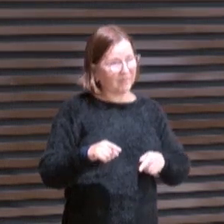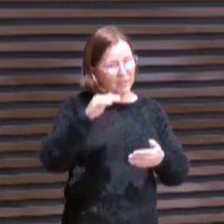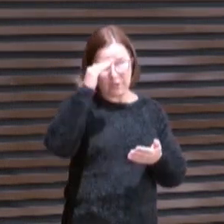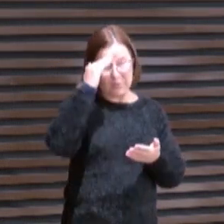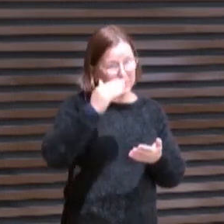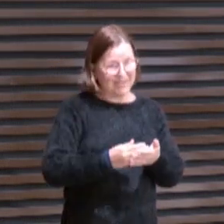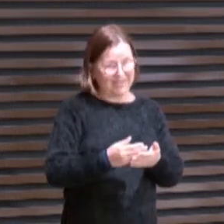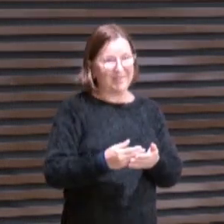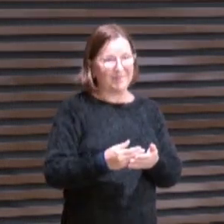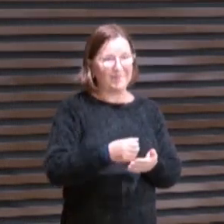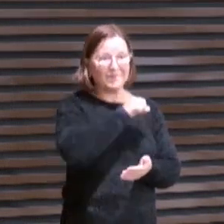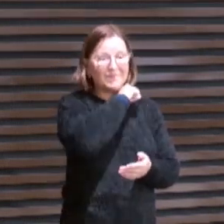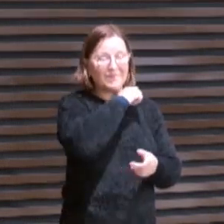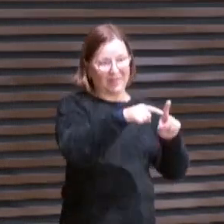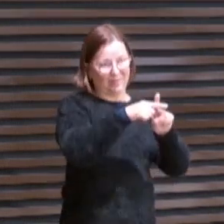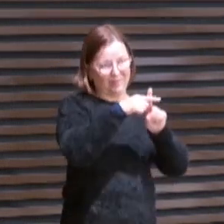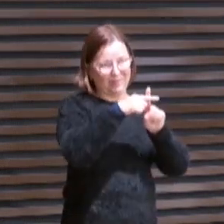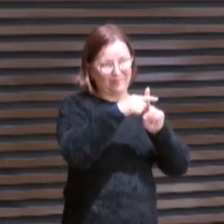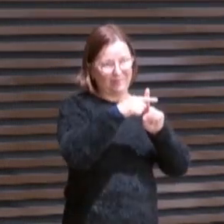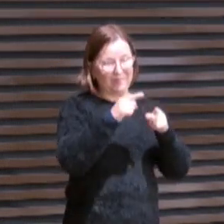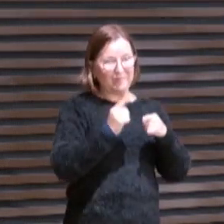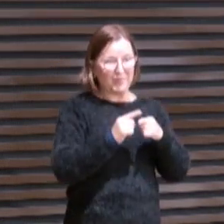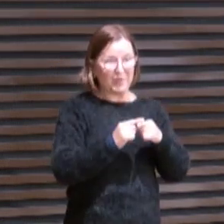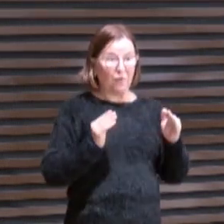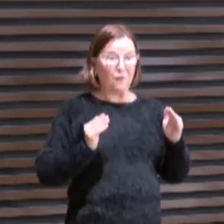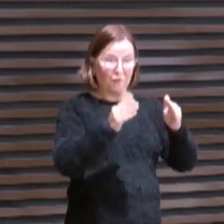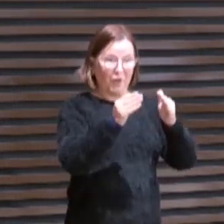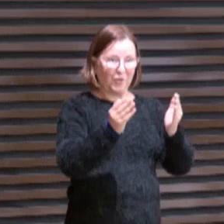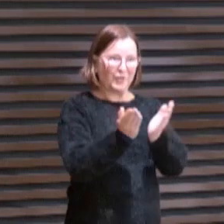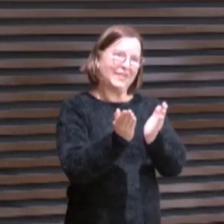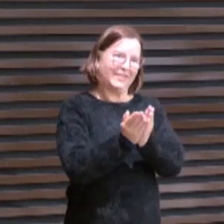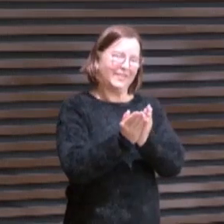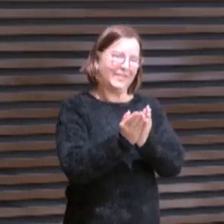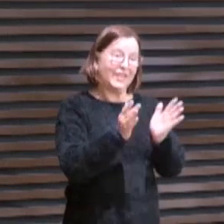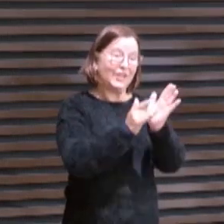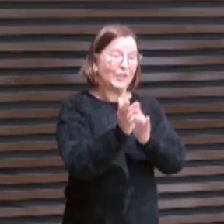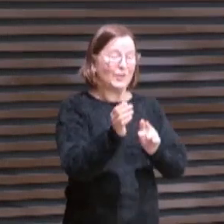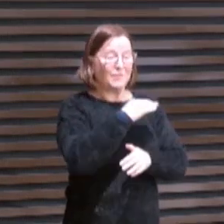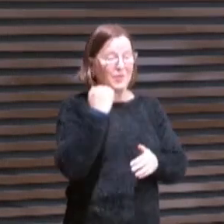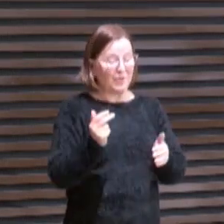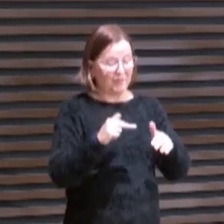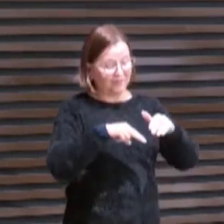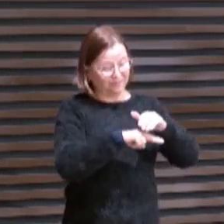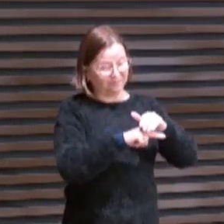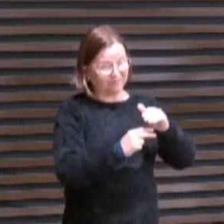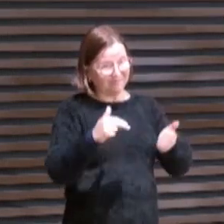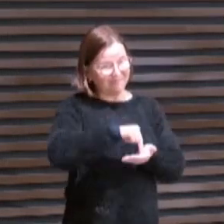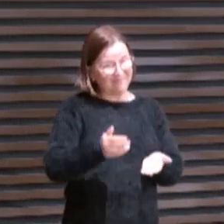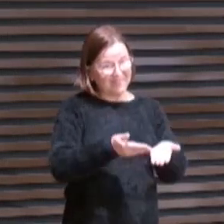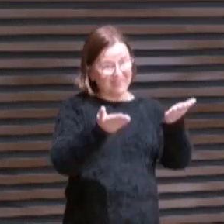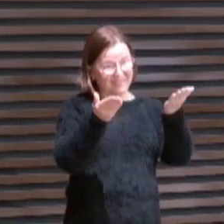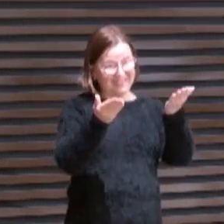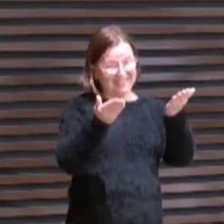Porque o foco do cristianismo é que Jesus morreu, foi sepultado e ressuscitou.